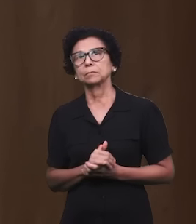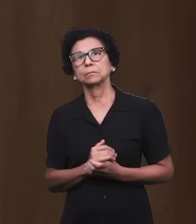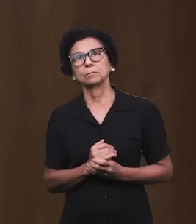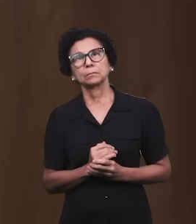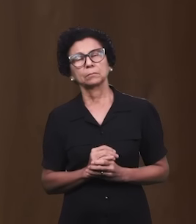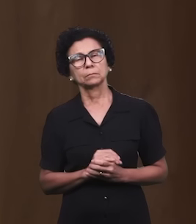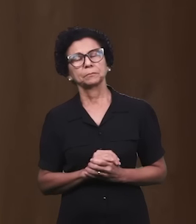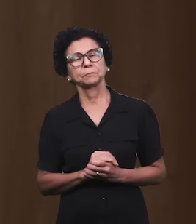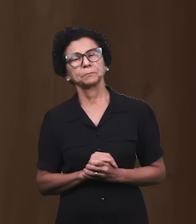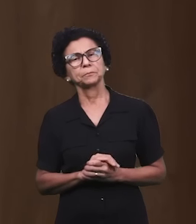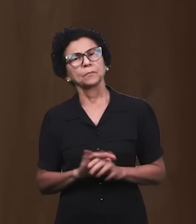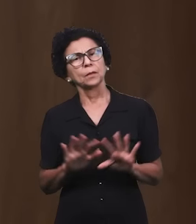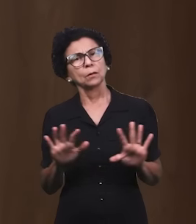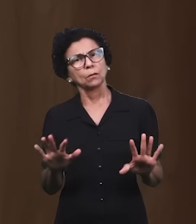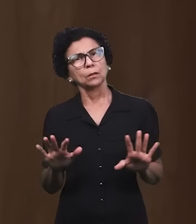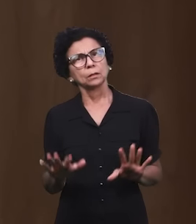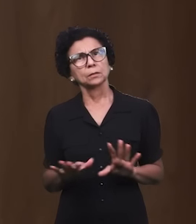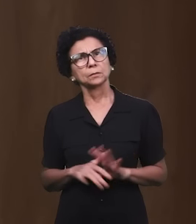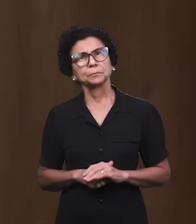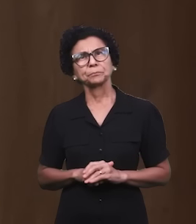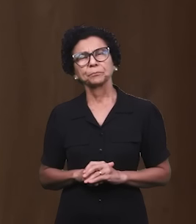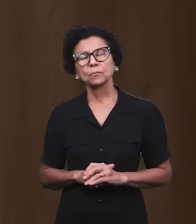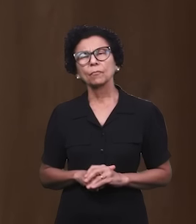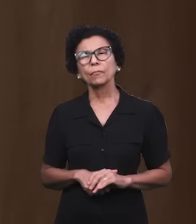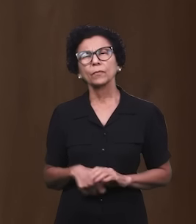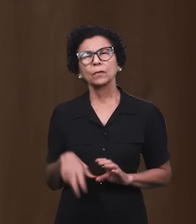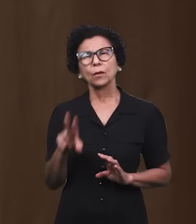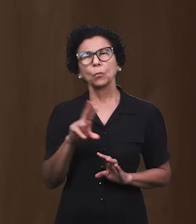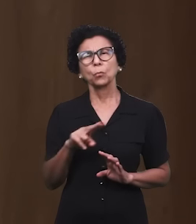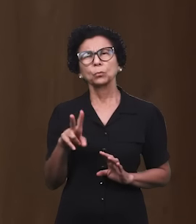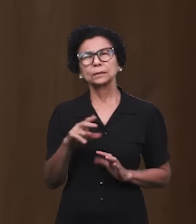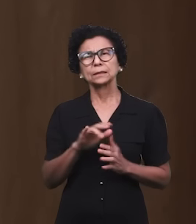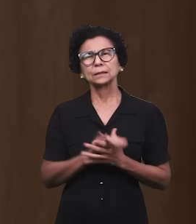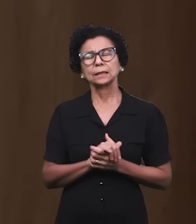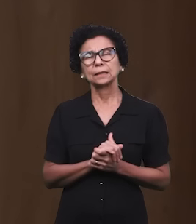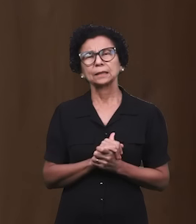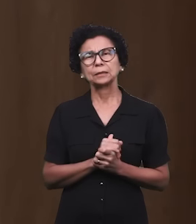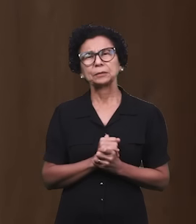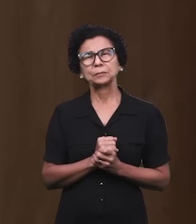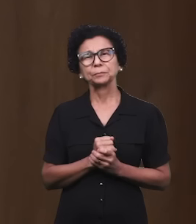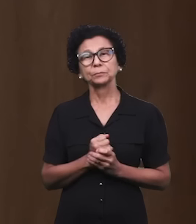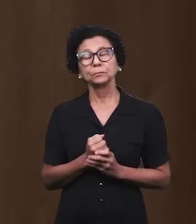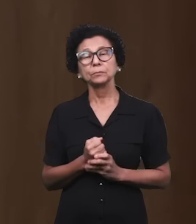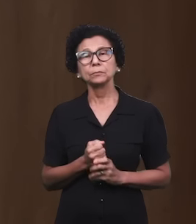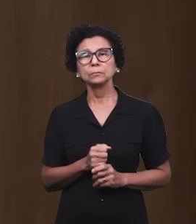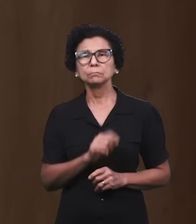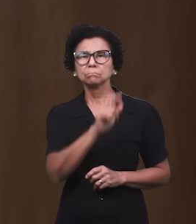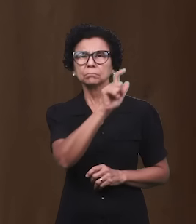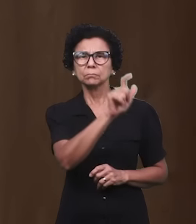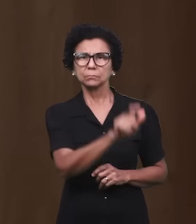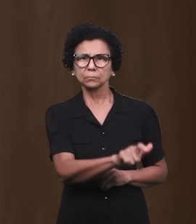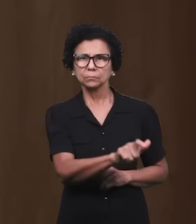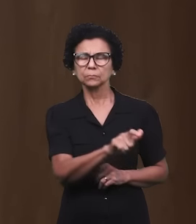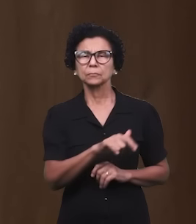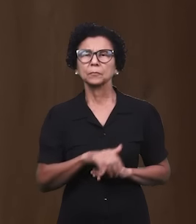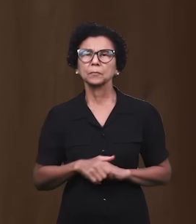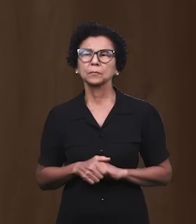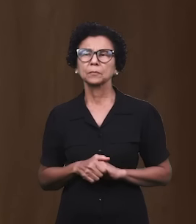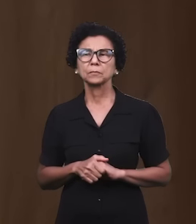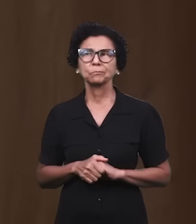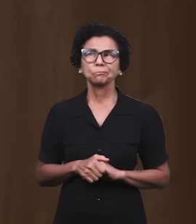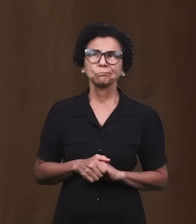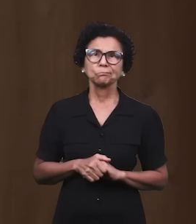quer levar a isso, mas aqui o Senhor usa essas simbologias, né? De um mestre-sala, mostrando assim